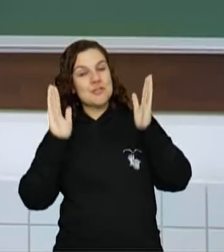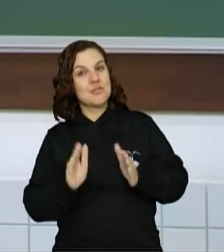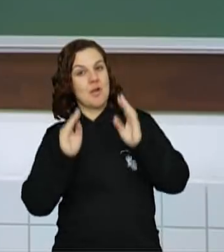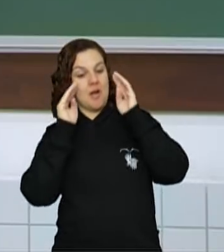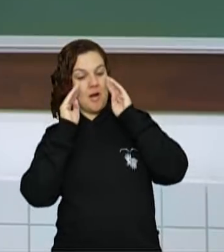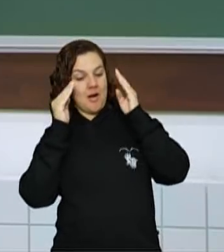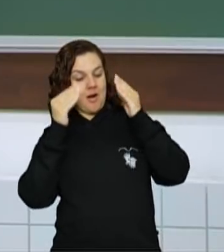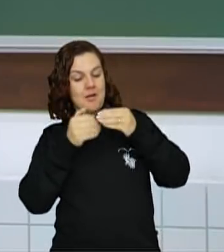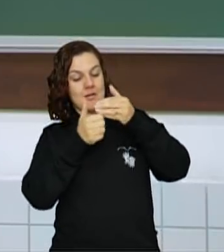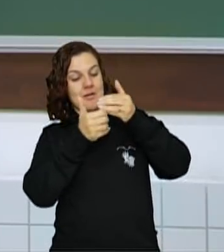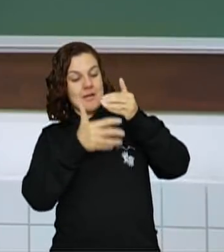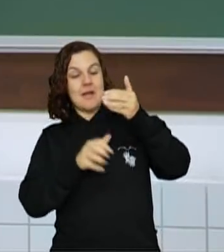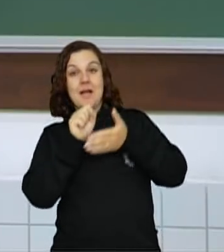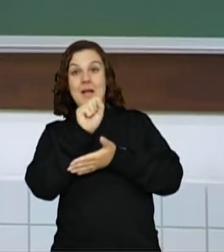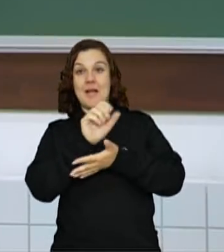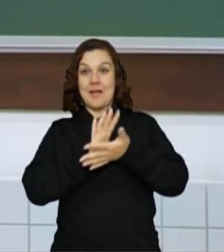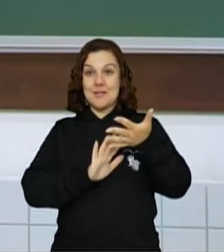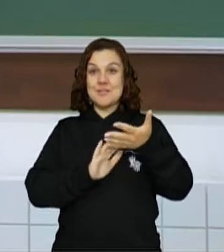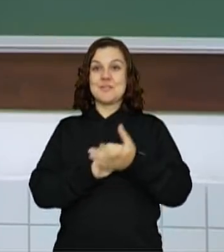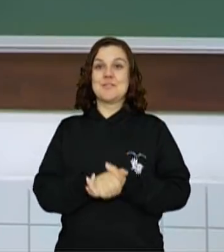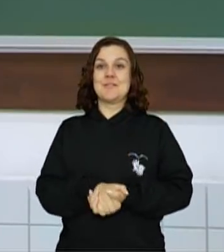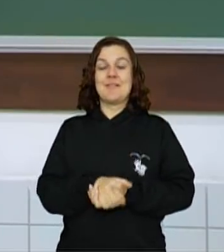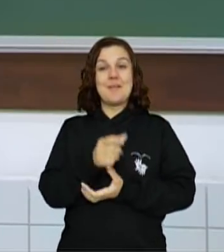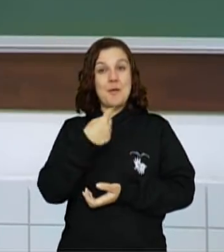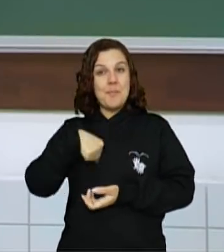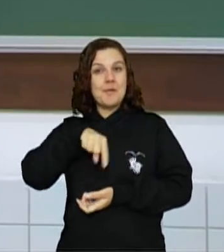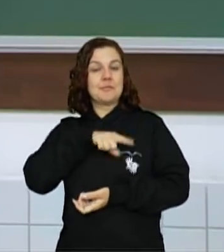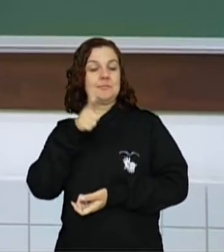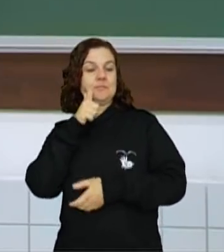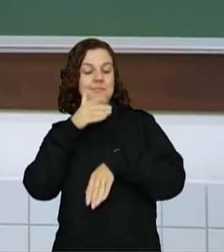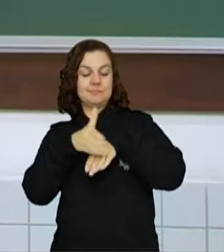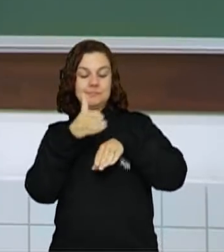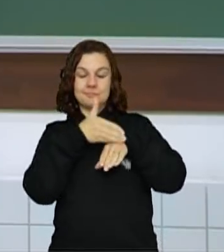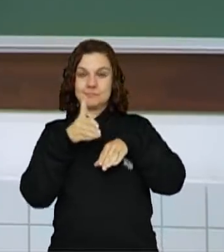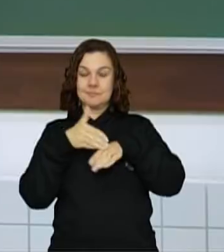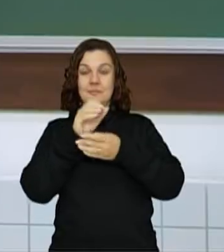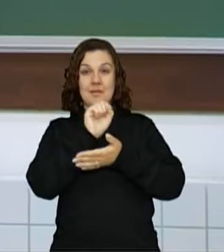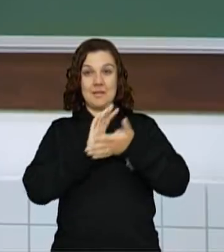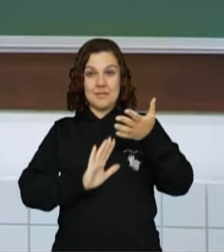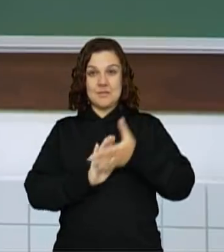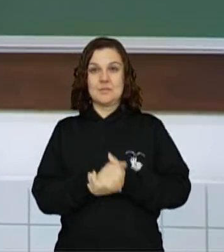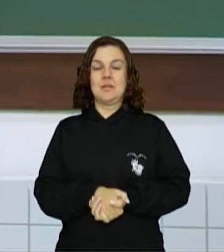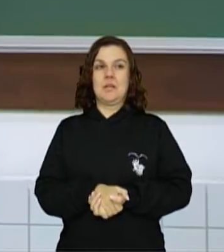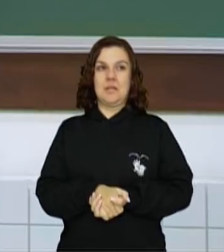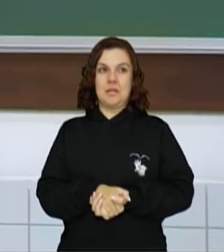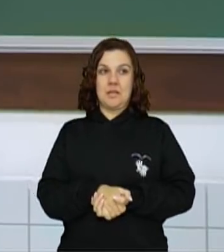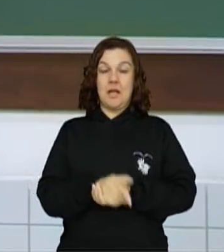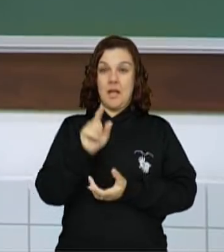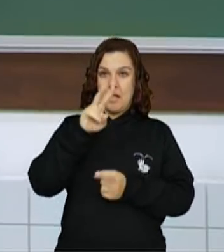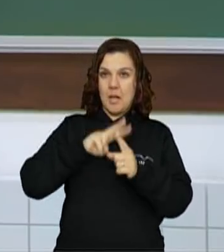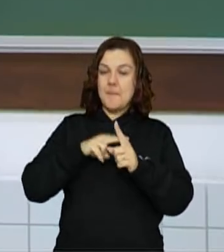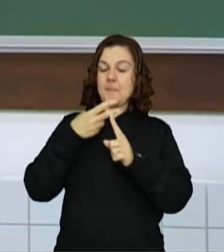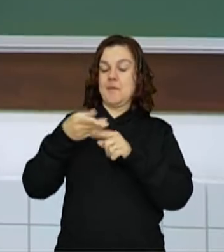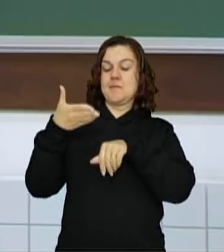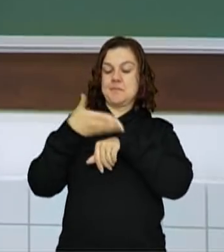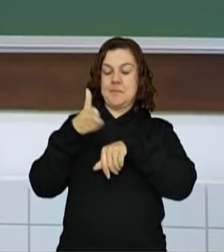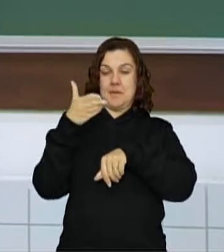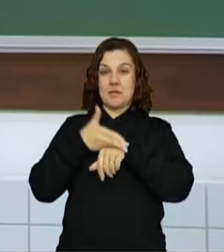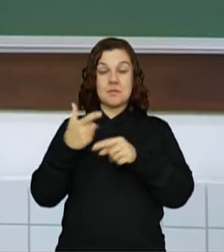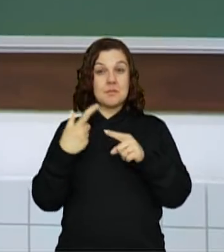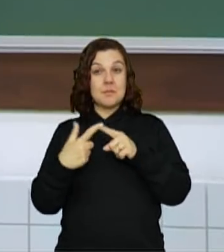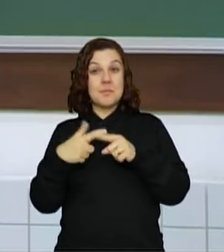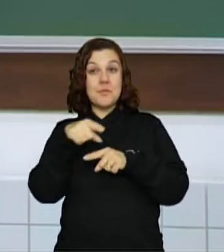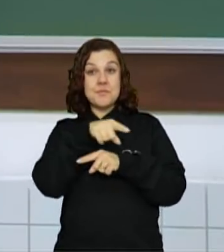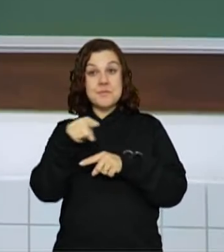com bastante exercício para que a gente possa praticar. Essa atividade é uma atividade mais prática, né? Porque